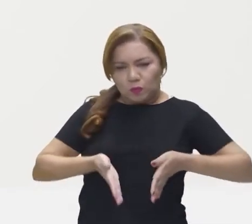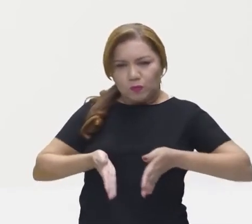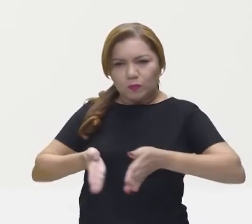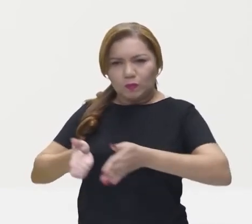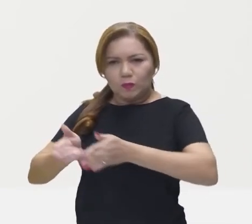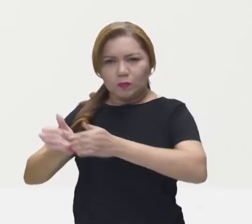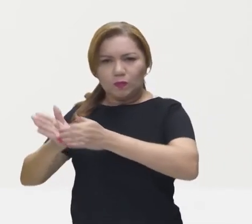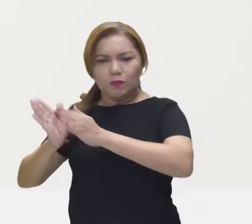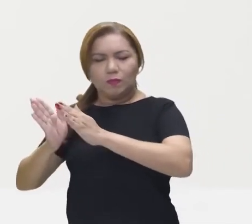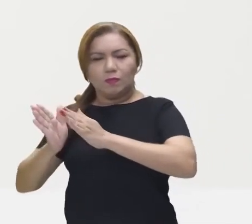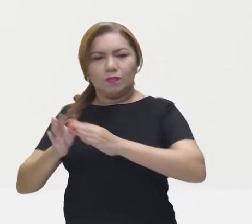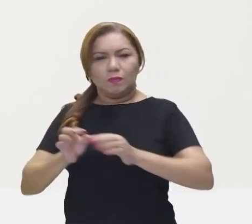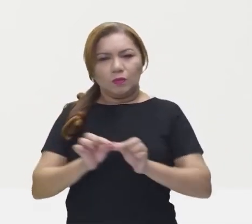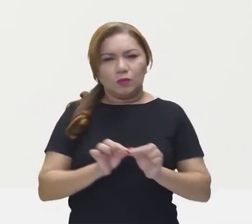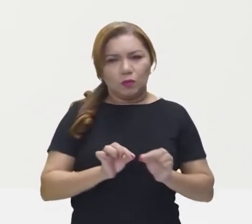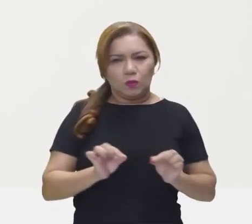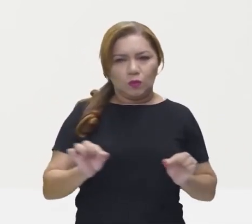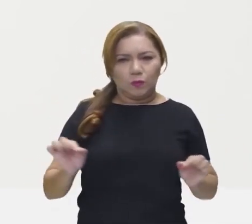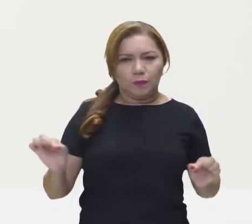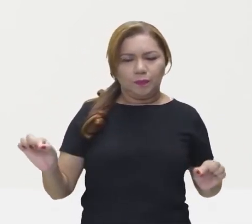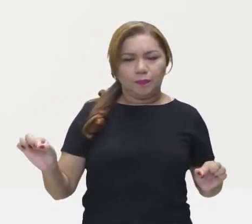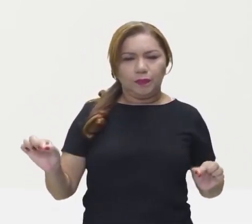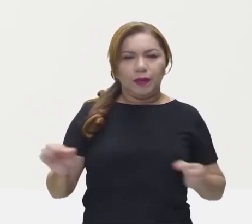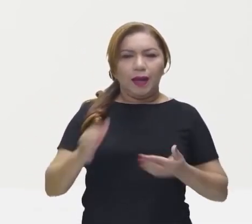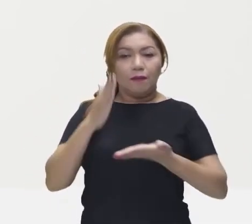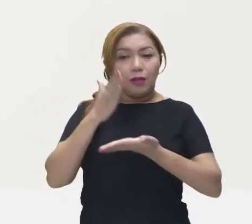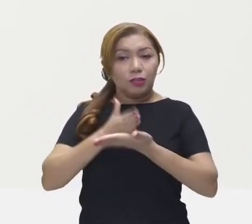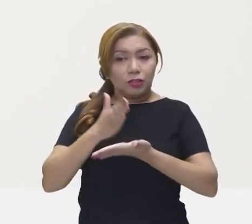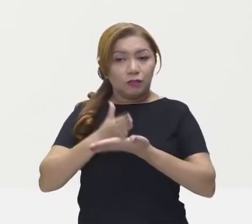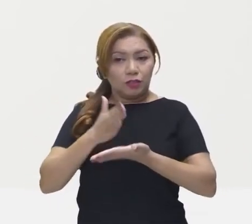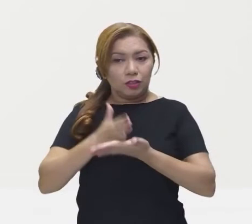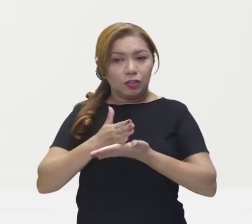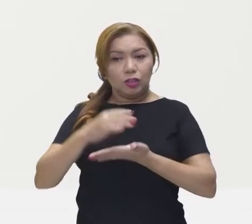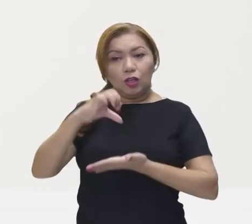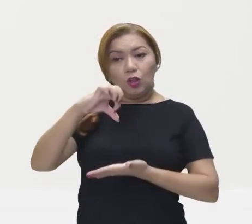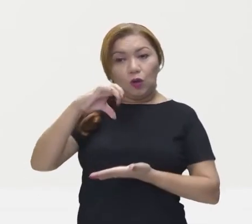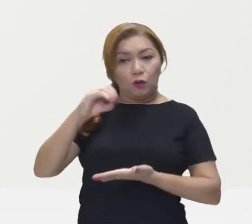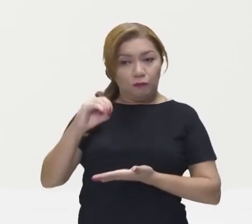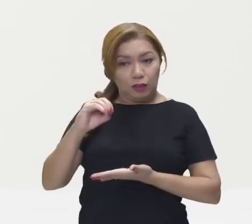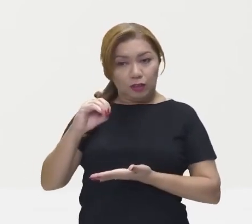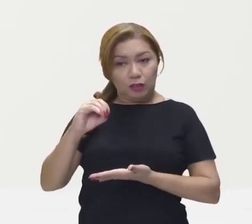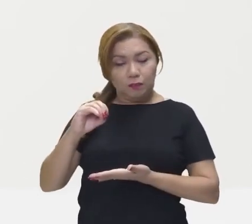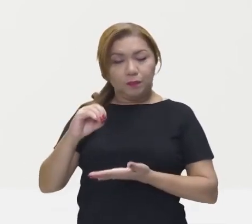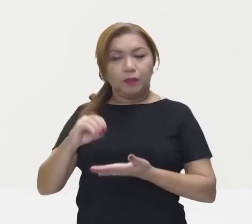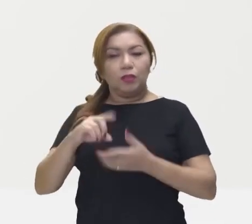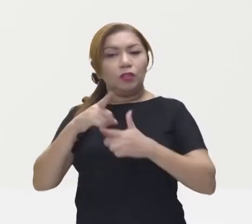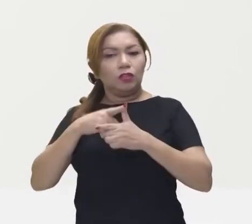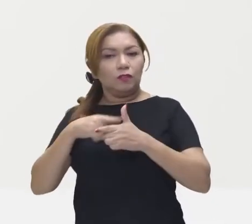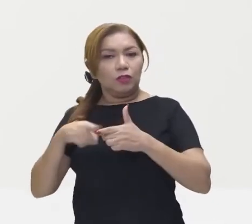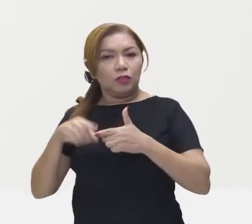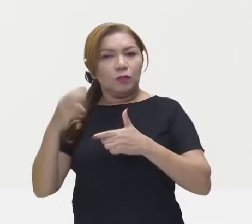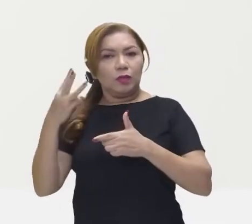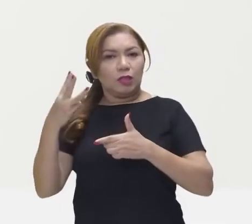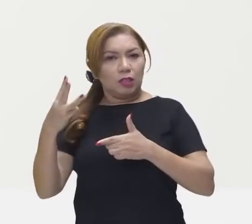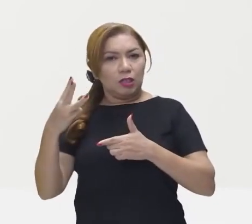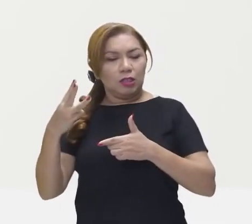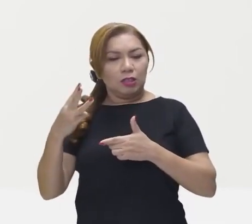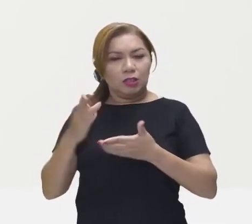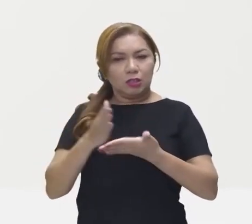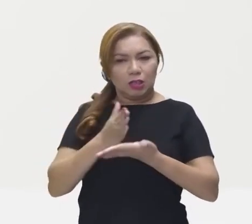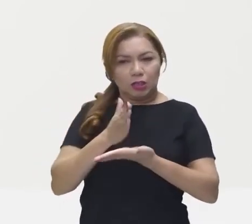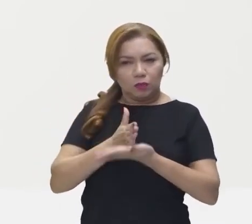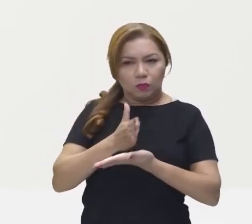supor que sejam 90 metros, eu vou dividir aí 90 dividido para 3, eu terei 30 metros.